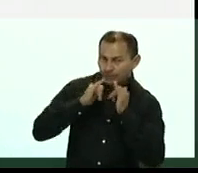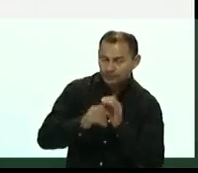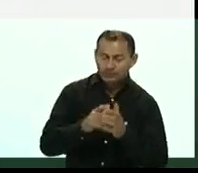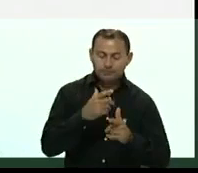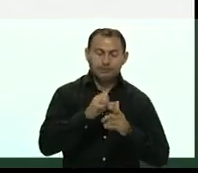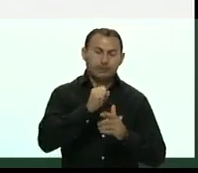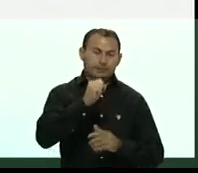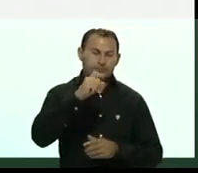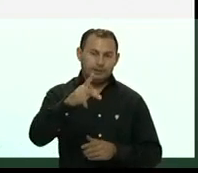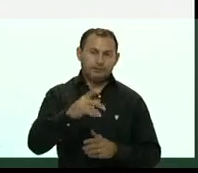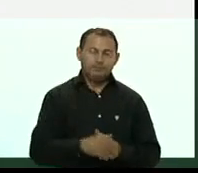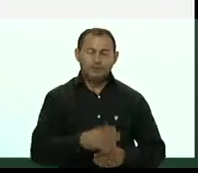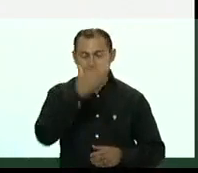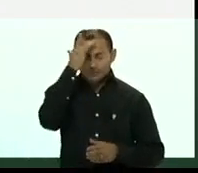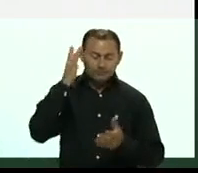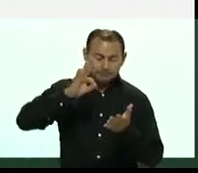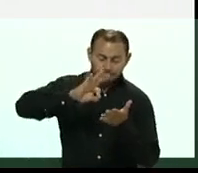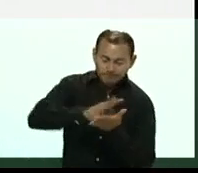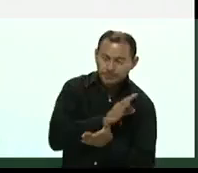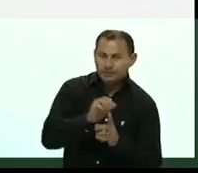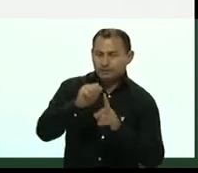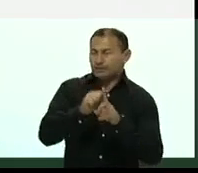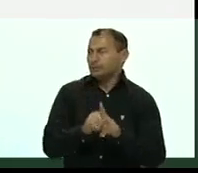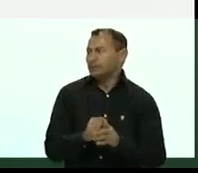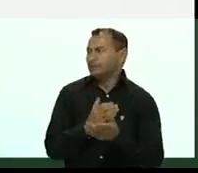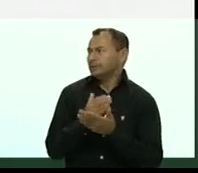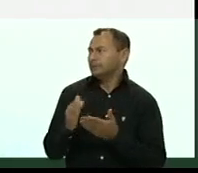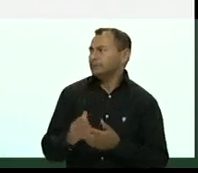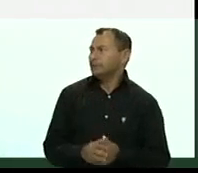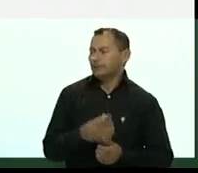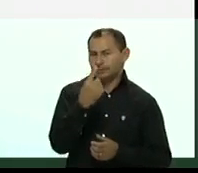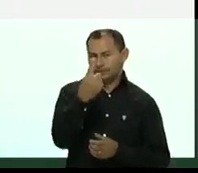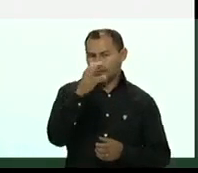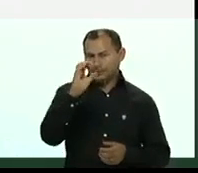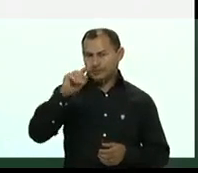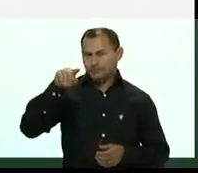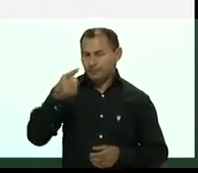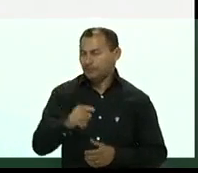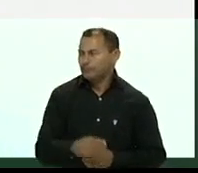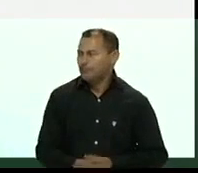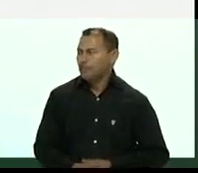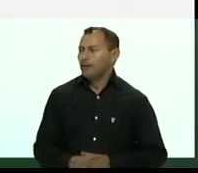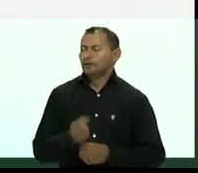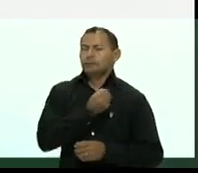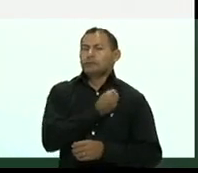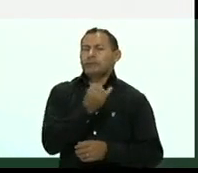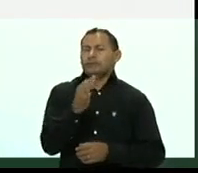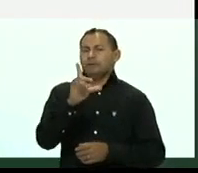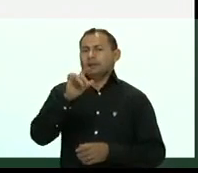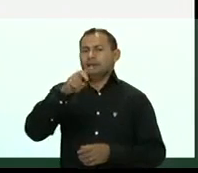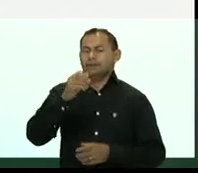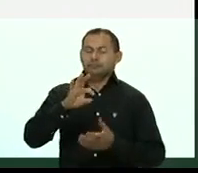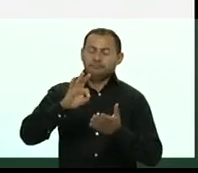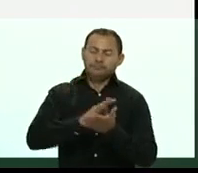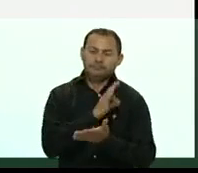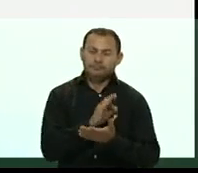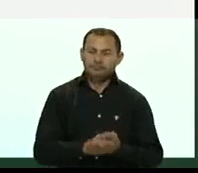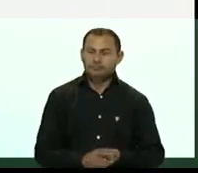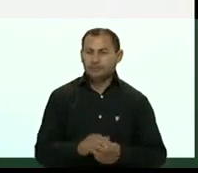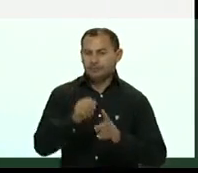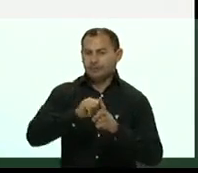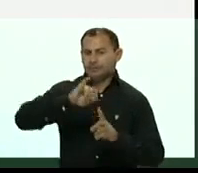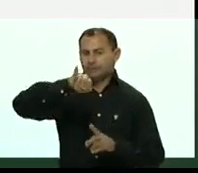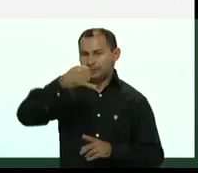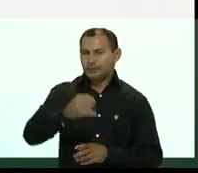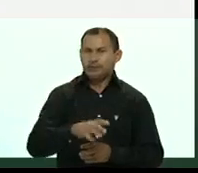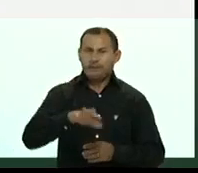problema. Assinantes em janeiro, lá no início de janeiro, era 100 mil. Número de linhas assinantes em